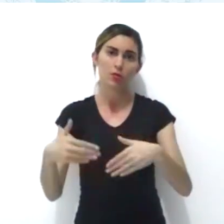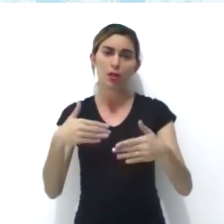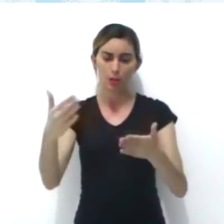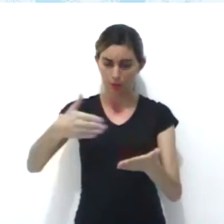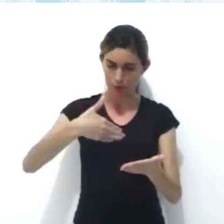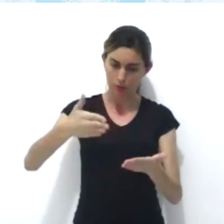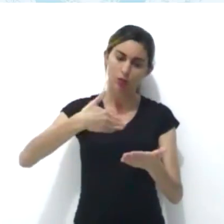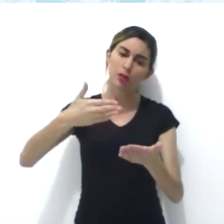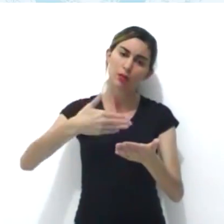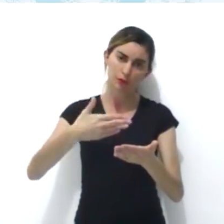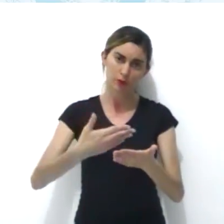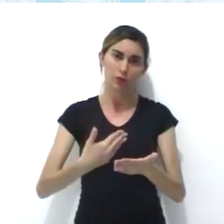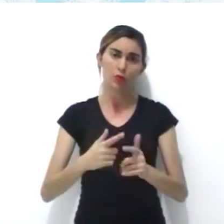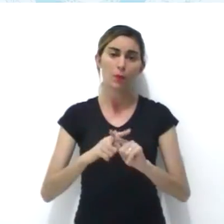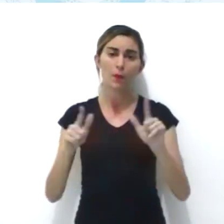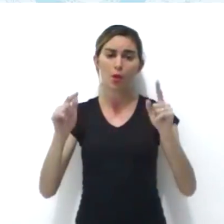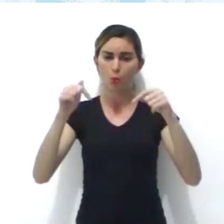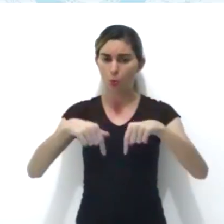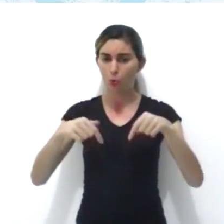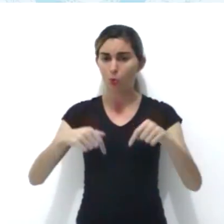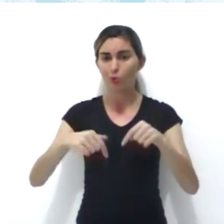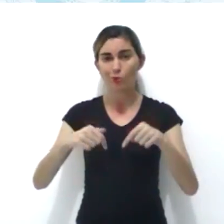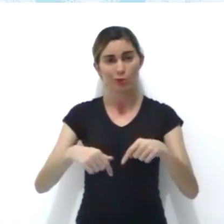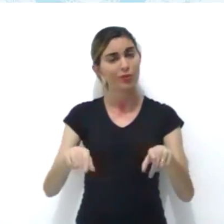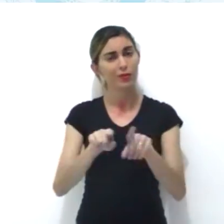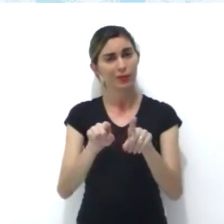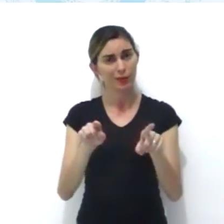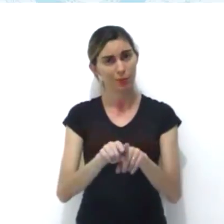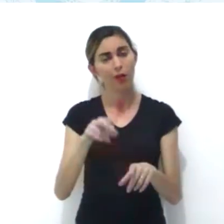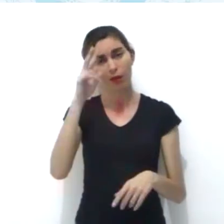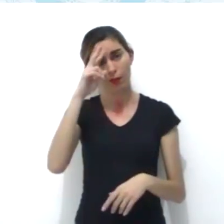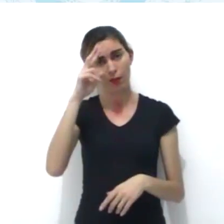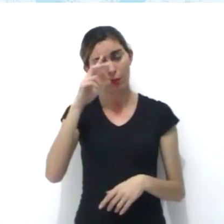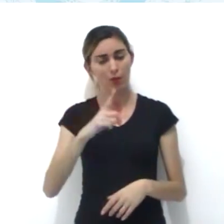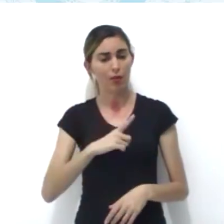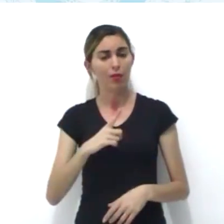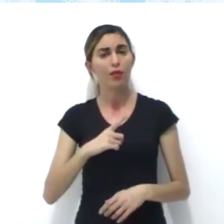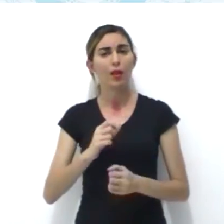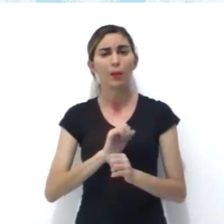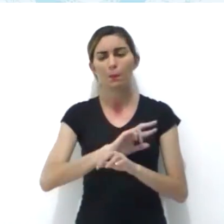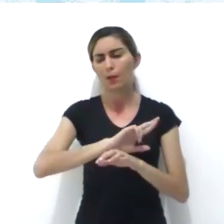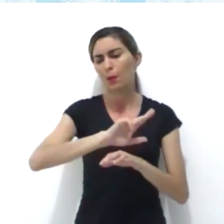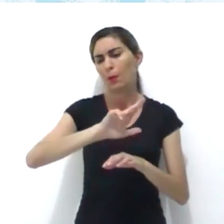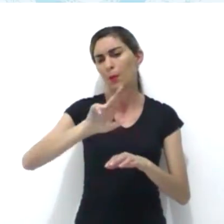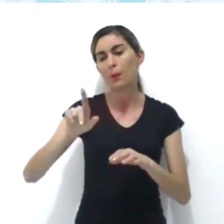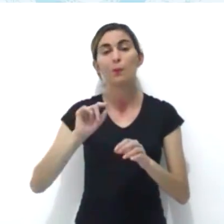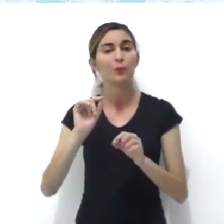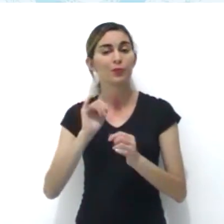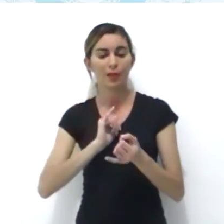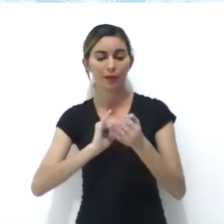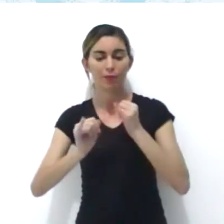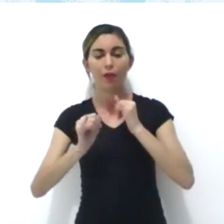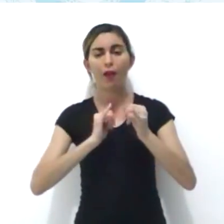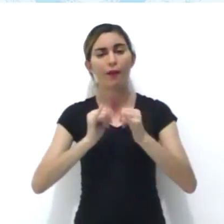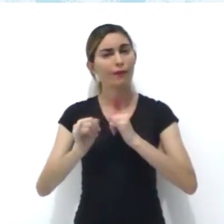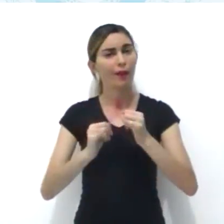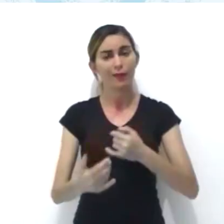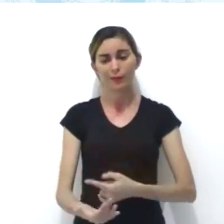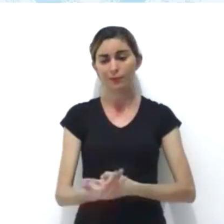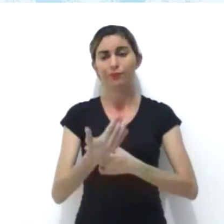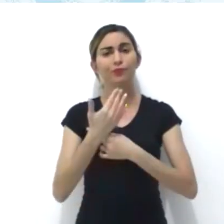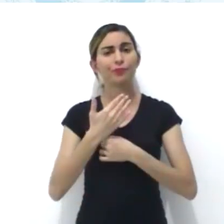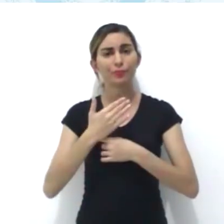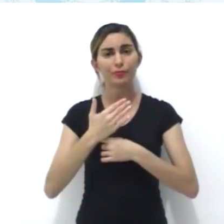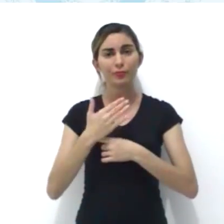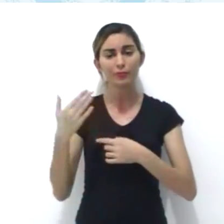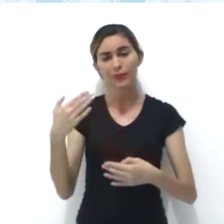vai ter acesso ali aos livros, mas no mundo de hoje vamos também lembrar que nós temos uma rede aí que é a internet que